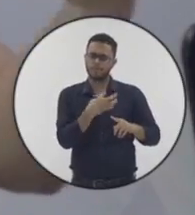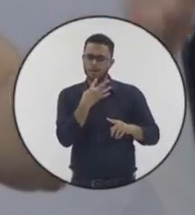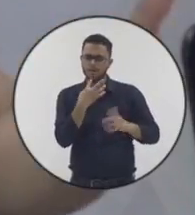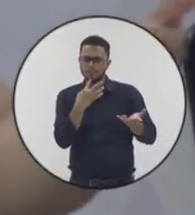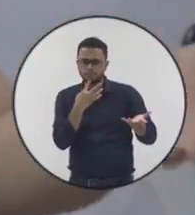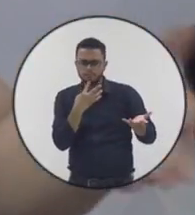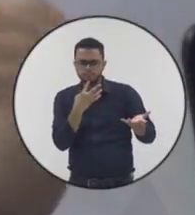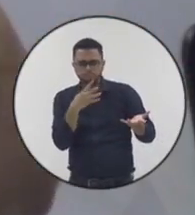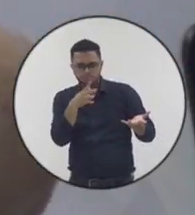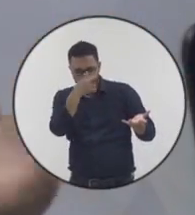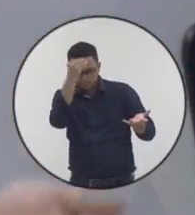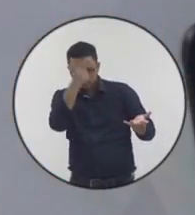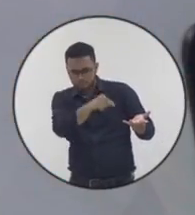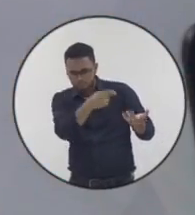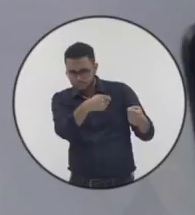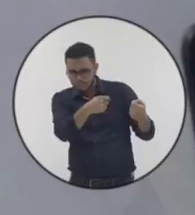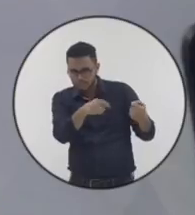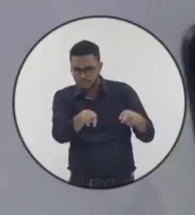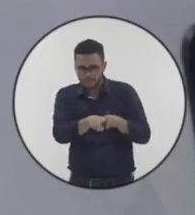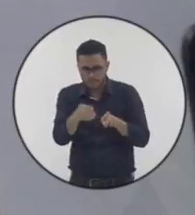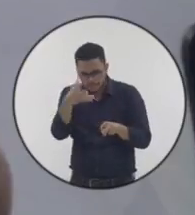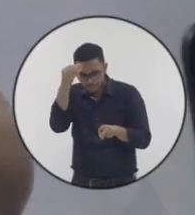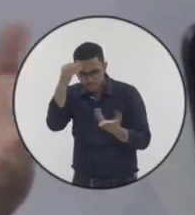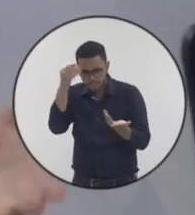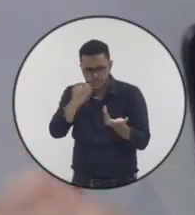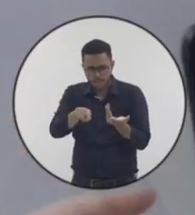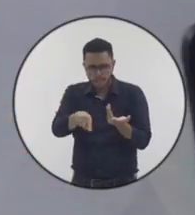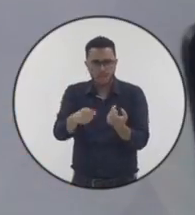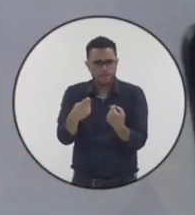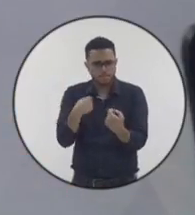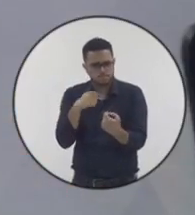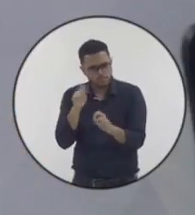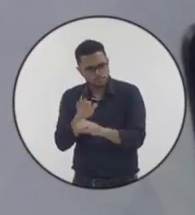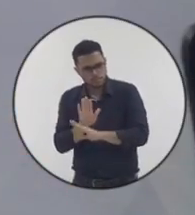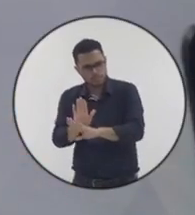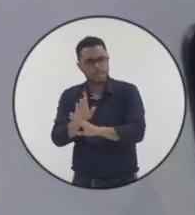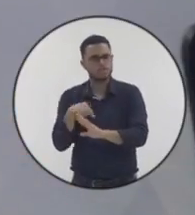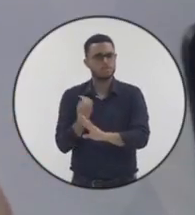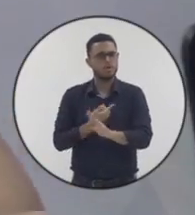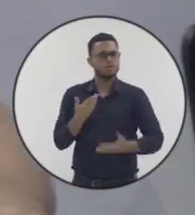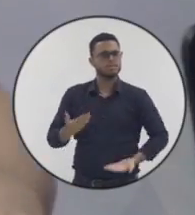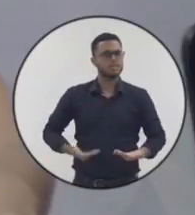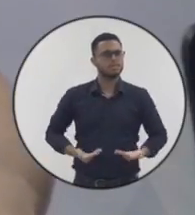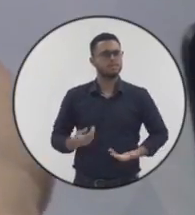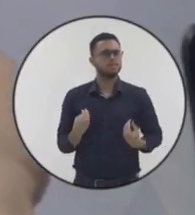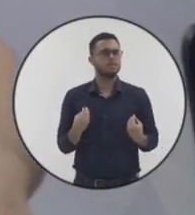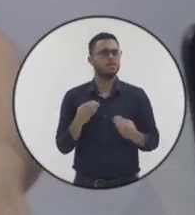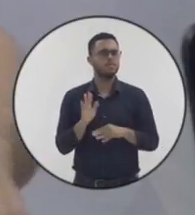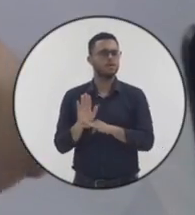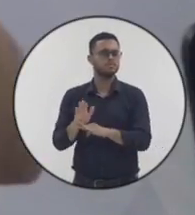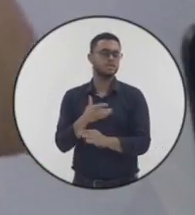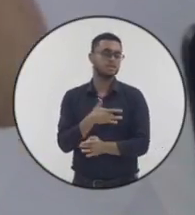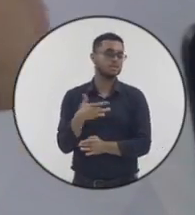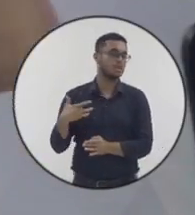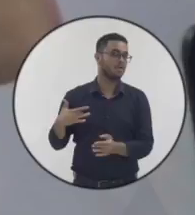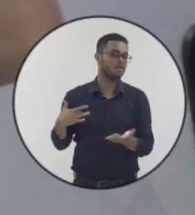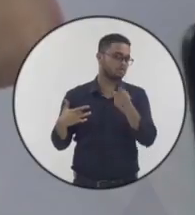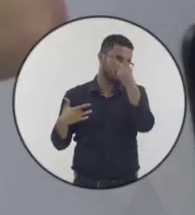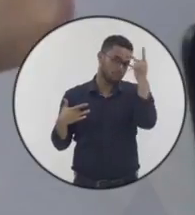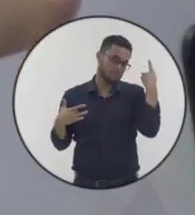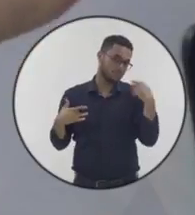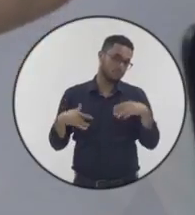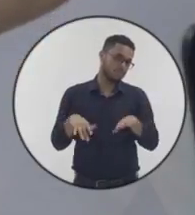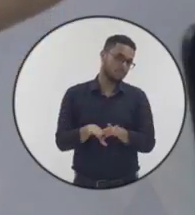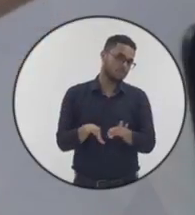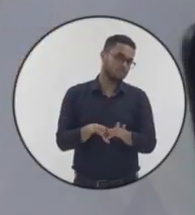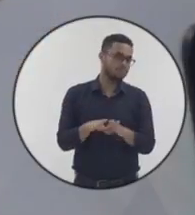de entender o que é preciso, o que eu posso colaborar, a gente, enquanto serviço, o que vai contribuir na saúde, né, das pessoas, e, de alguma